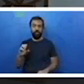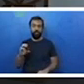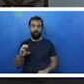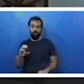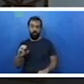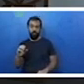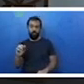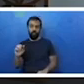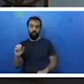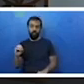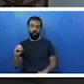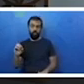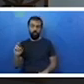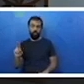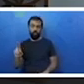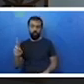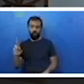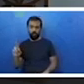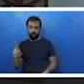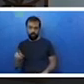aventura.